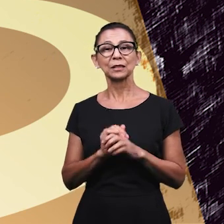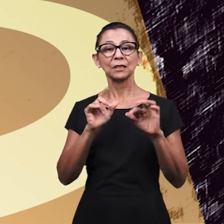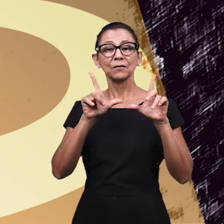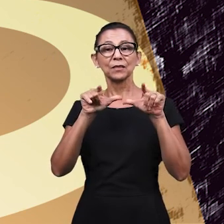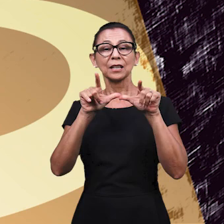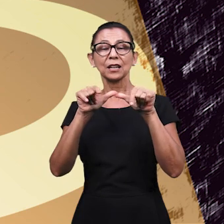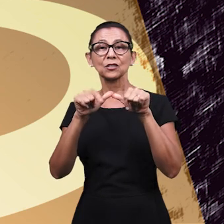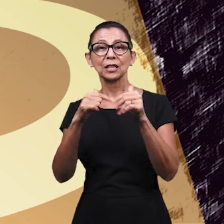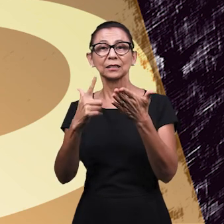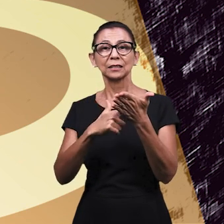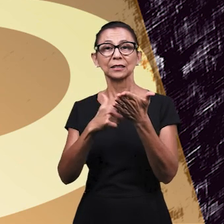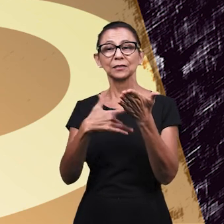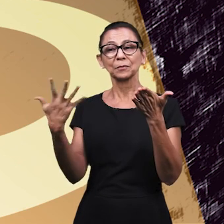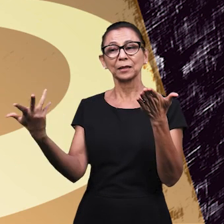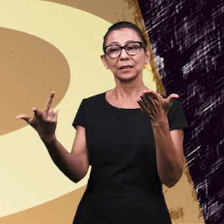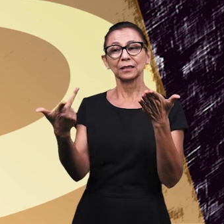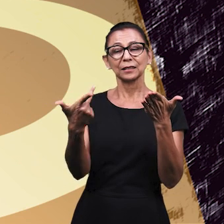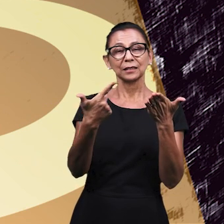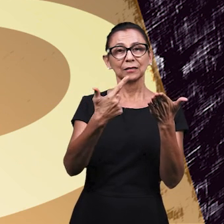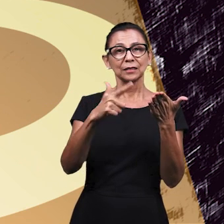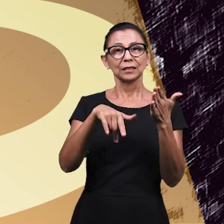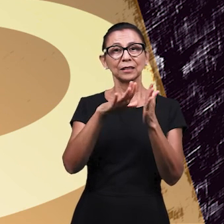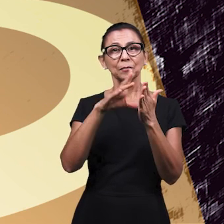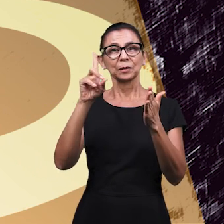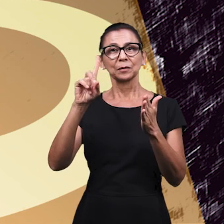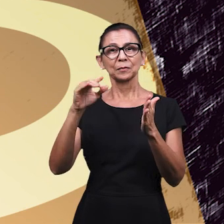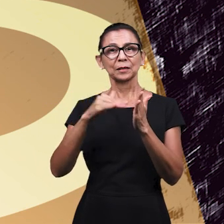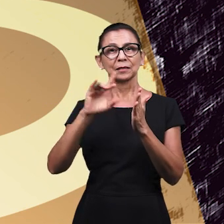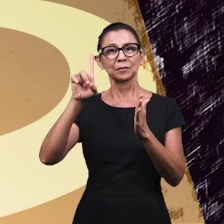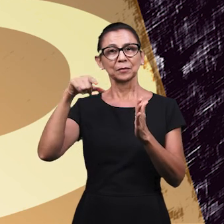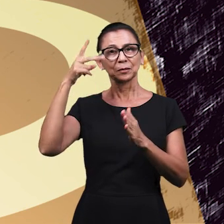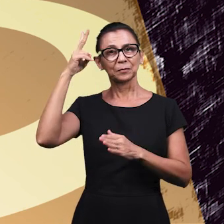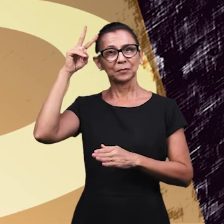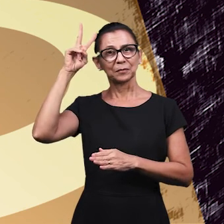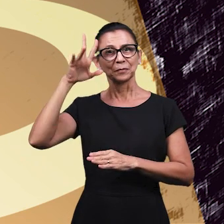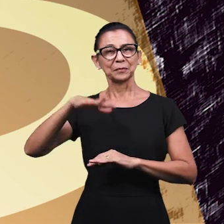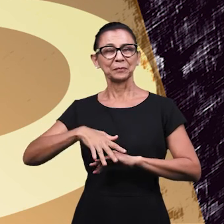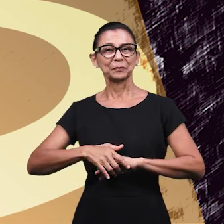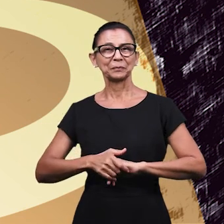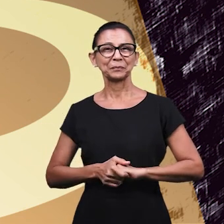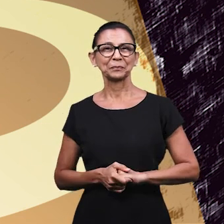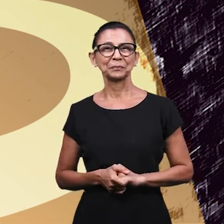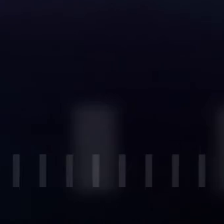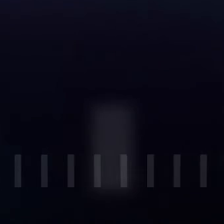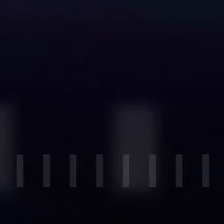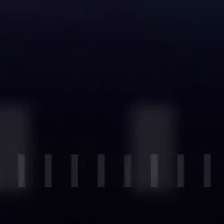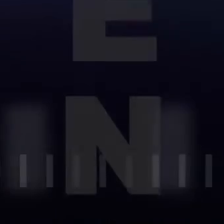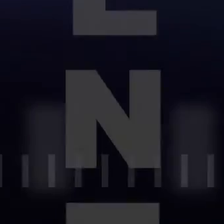entrarem neste livro maravilhoso, que é a Palavra de Deus. Até a nossa próxima história.